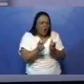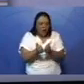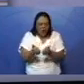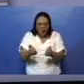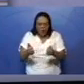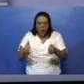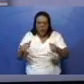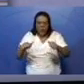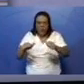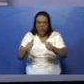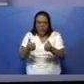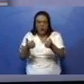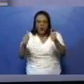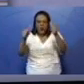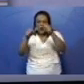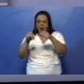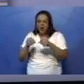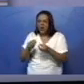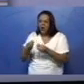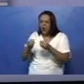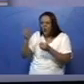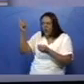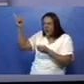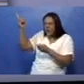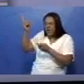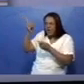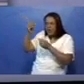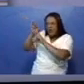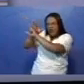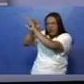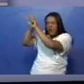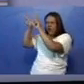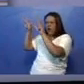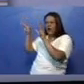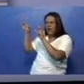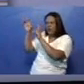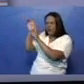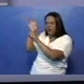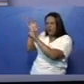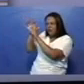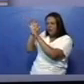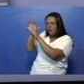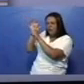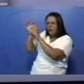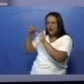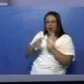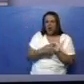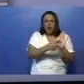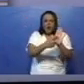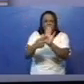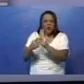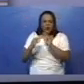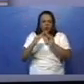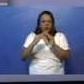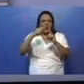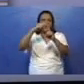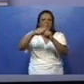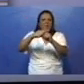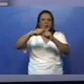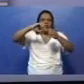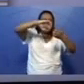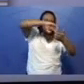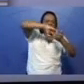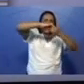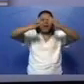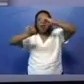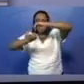Os deuses, então, eles foram retratados em muitas obras, pinturas, em capelas, em tetos, certo? Ou mesmo esculturas